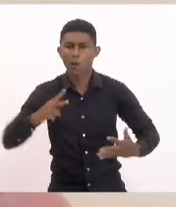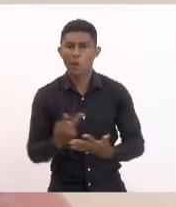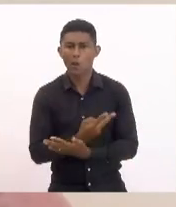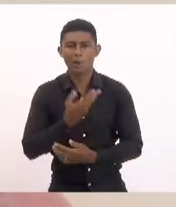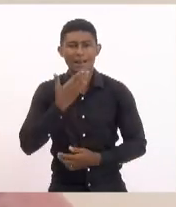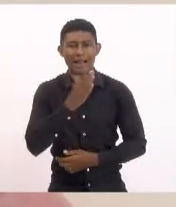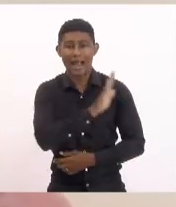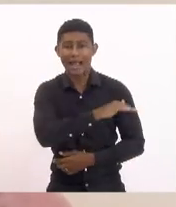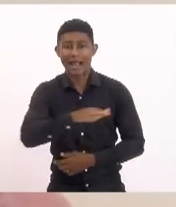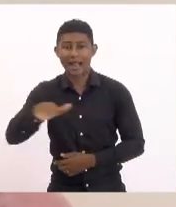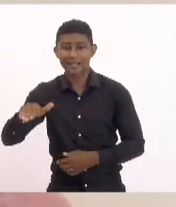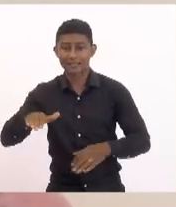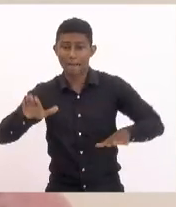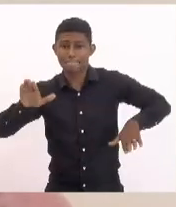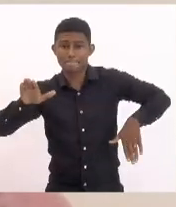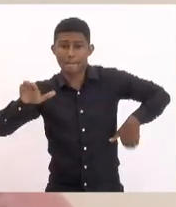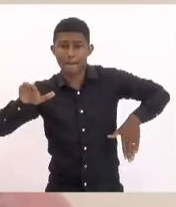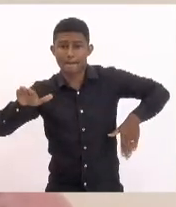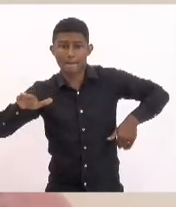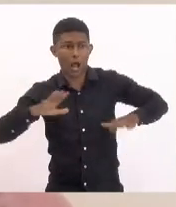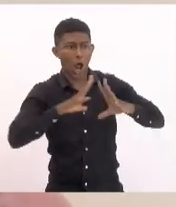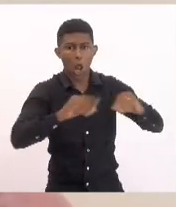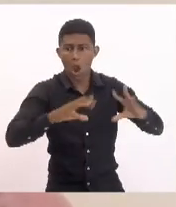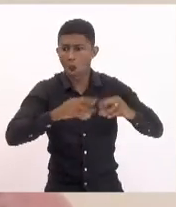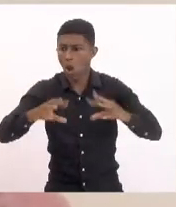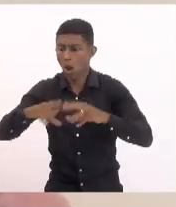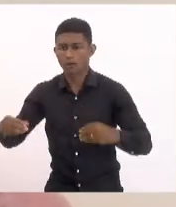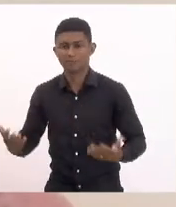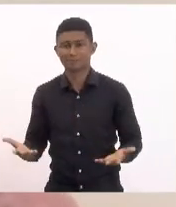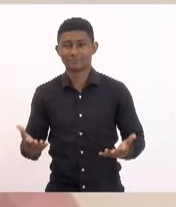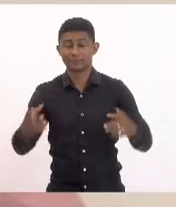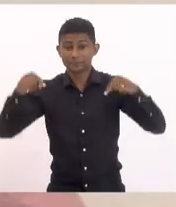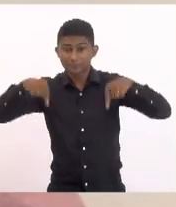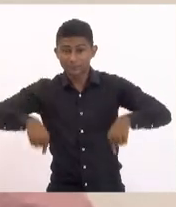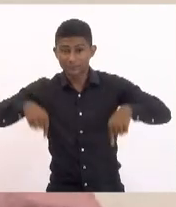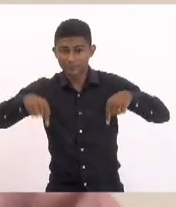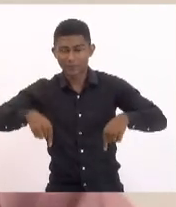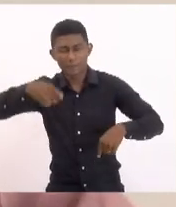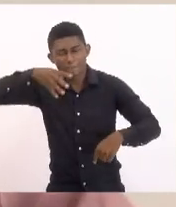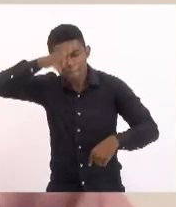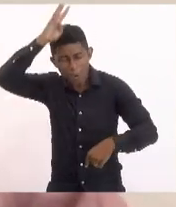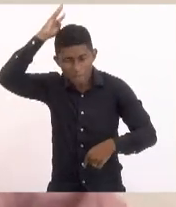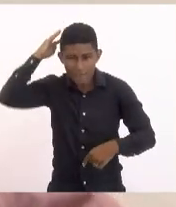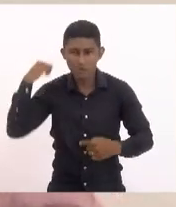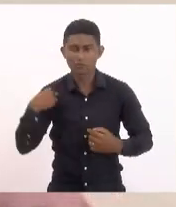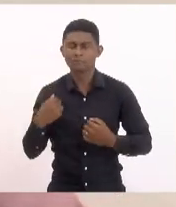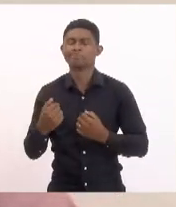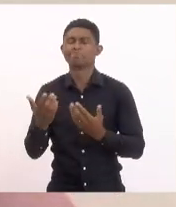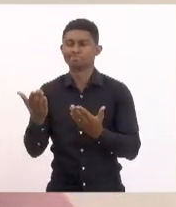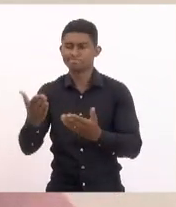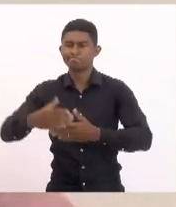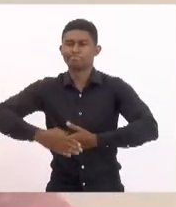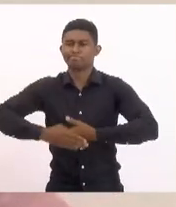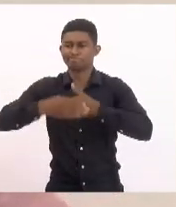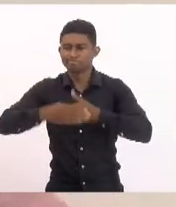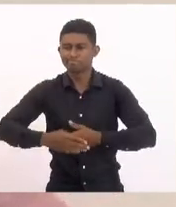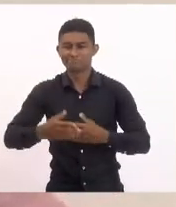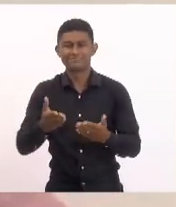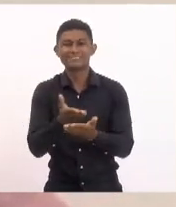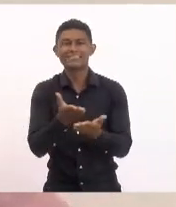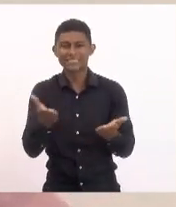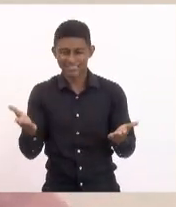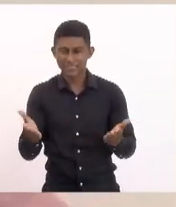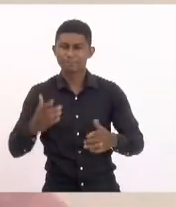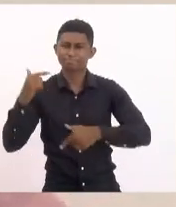nas praias. Né? O Corpo de Bombeiro, eu quero aqui saudar o nosso querido Corpo de Bombeiro através dos guardas-vidas, que fazem